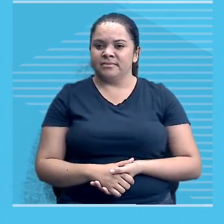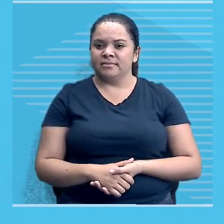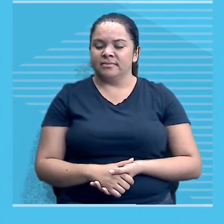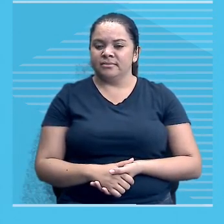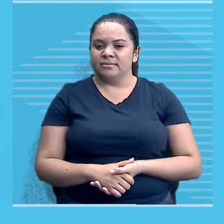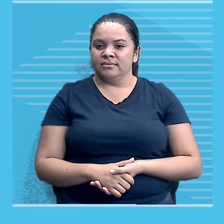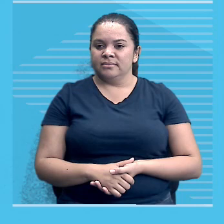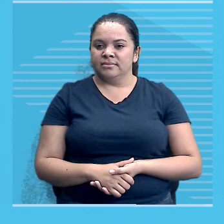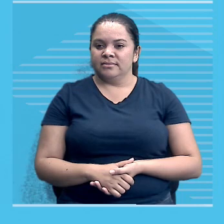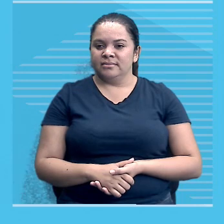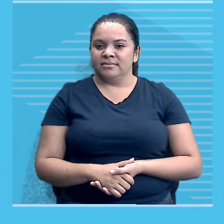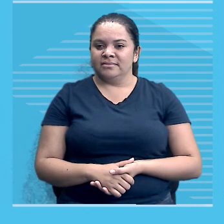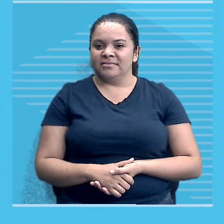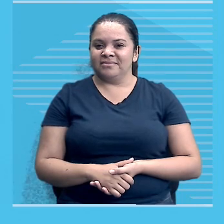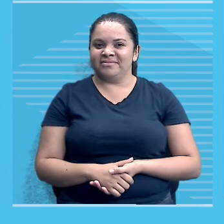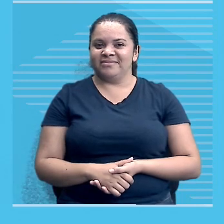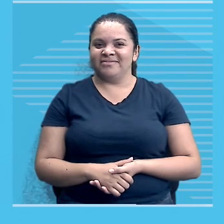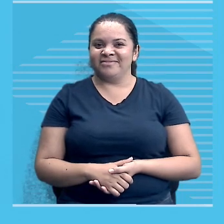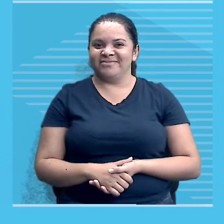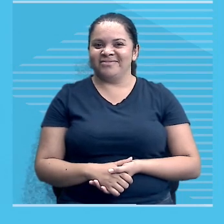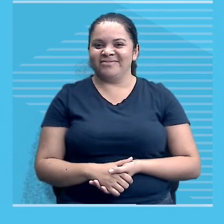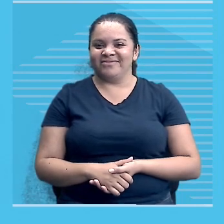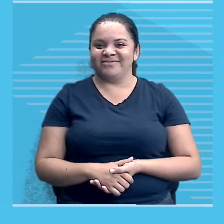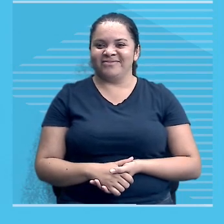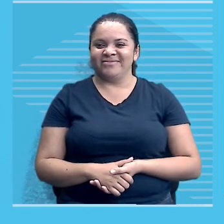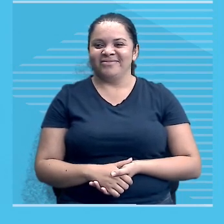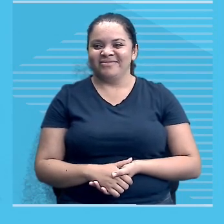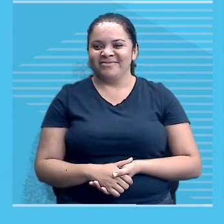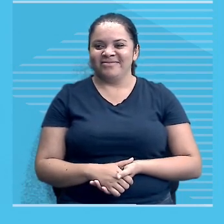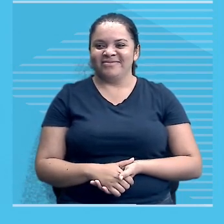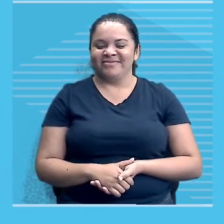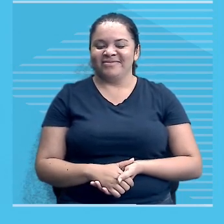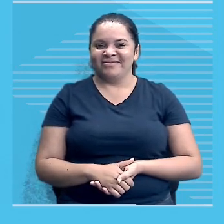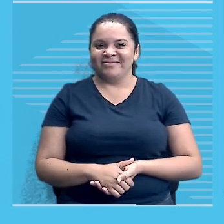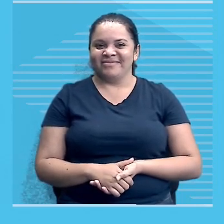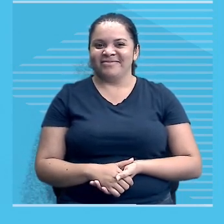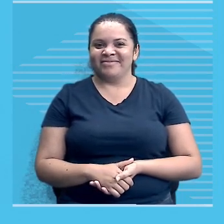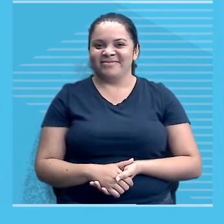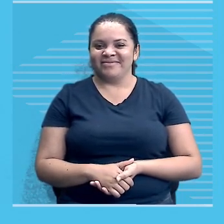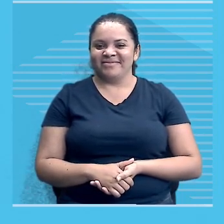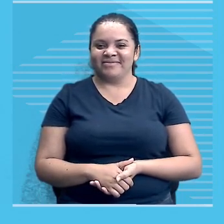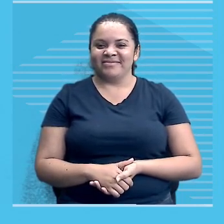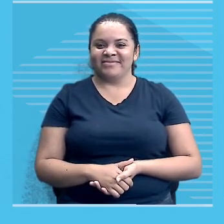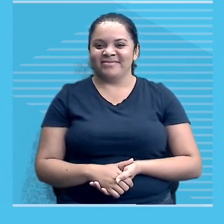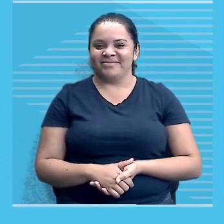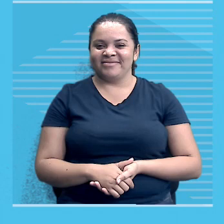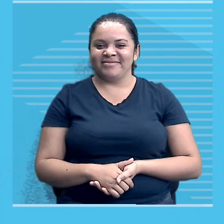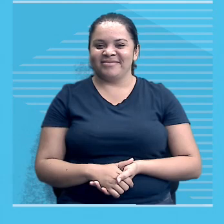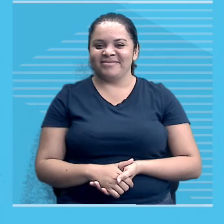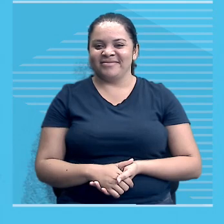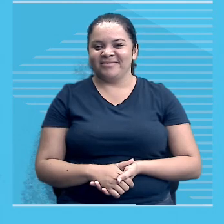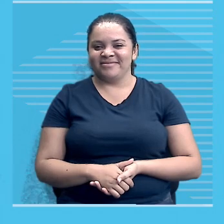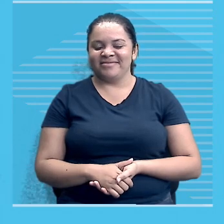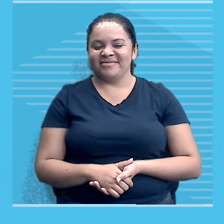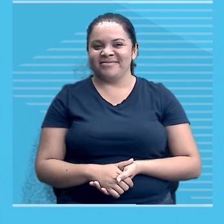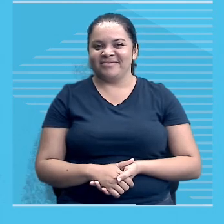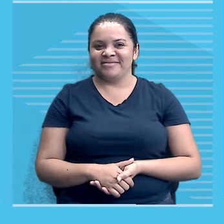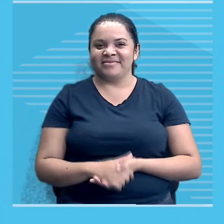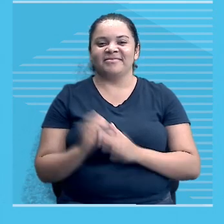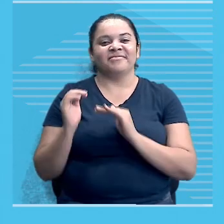Silva a internet aqui já disse que não E aí o